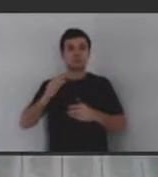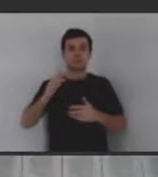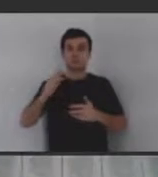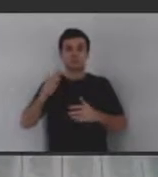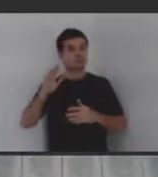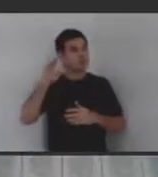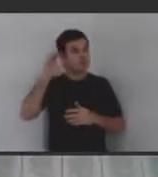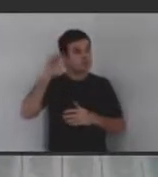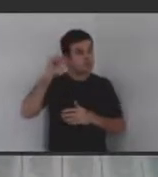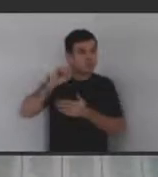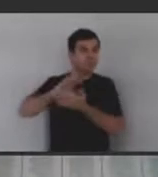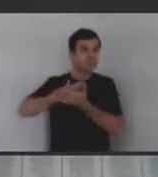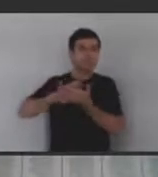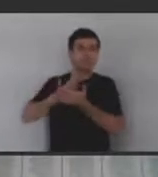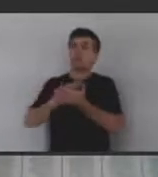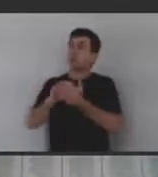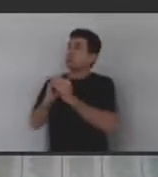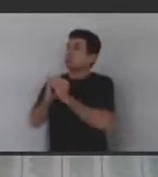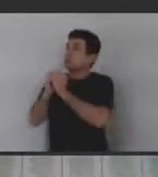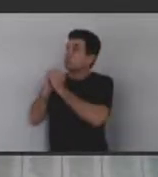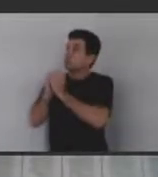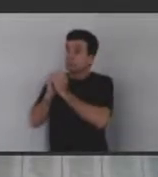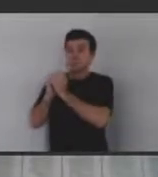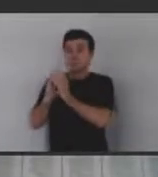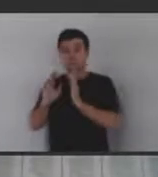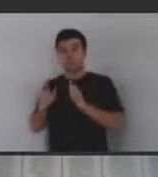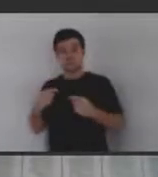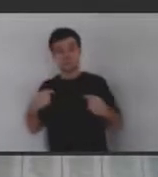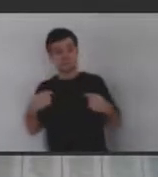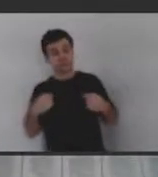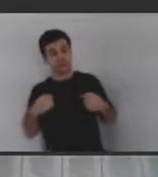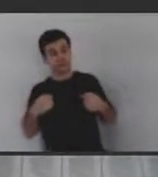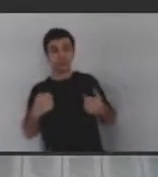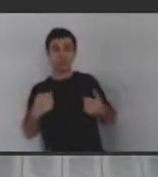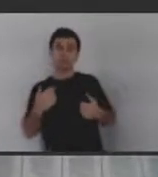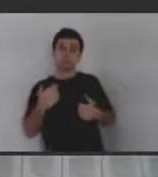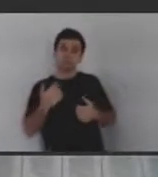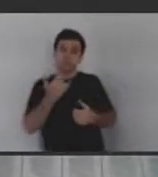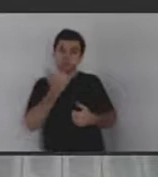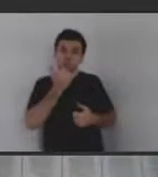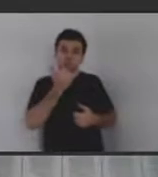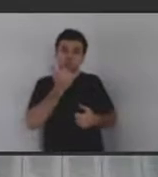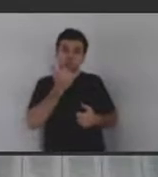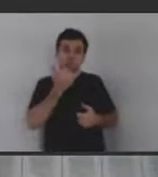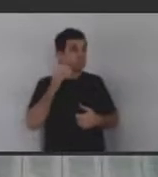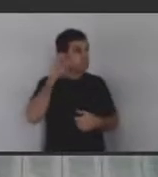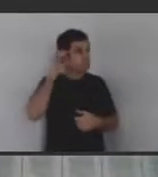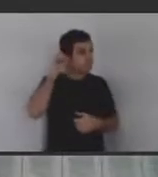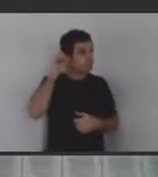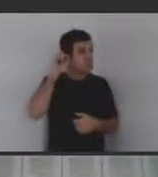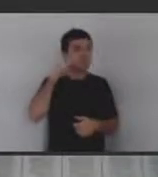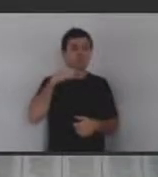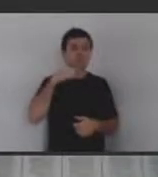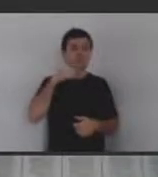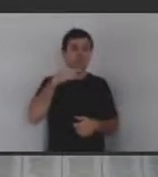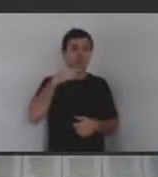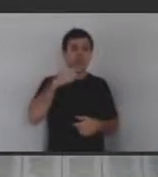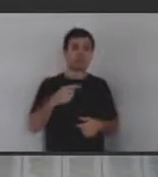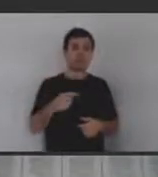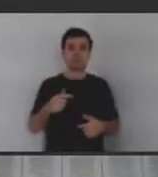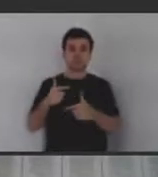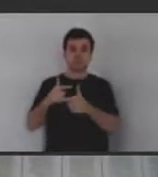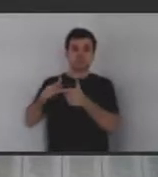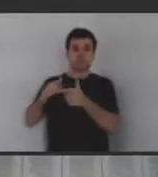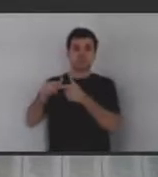início da oração aí, não sei se o senhor passou para mim, mas foi por isso, viu? Eu não ouvi. Tá bom, excelência, fique à